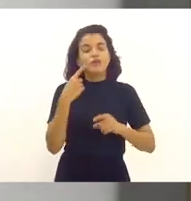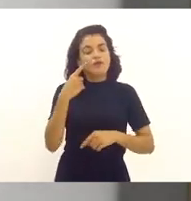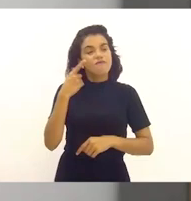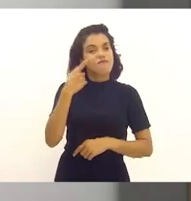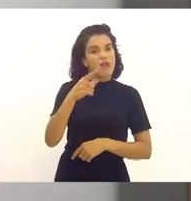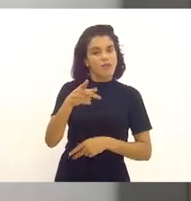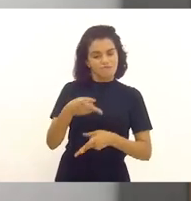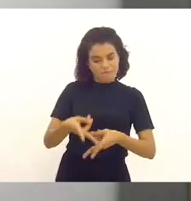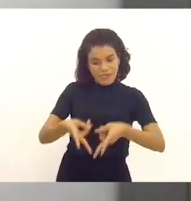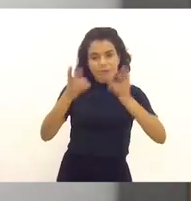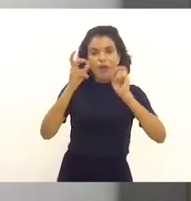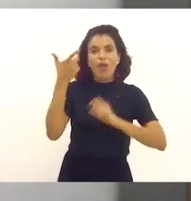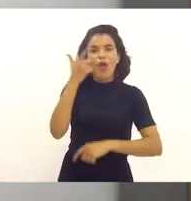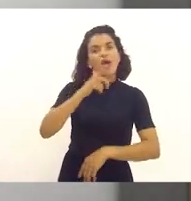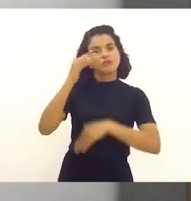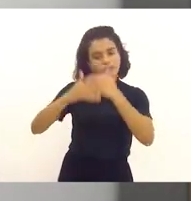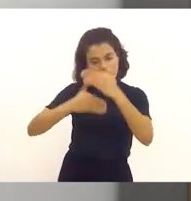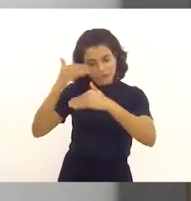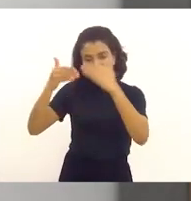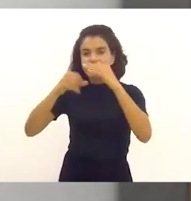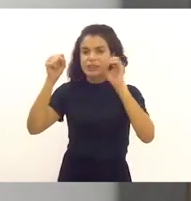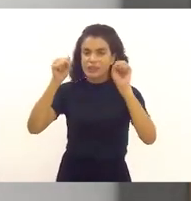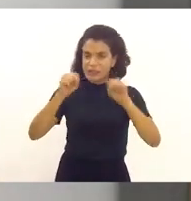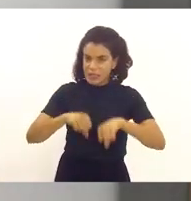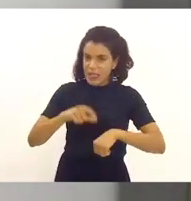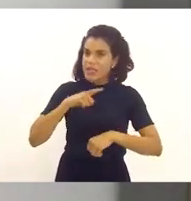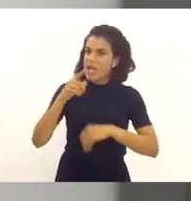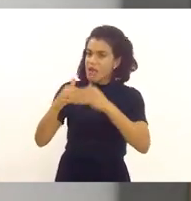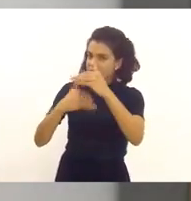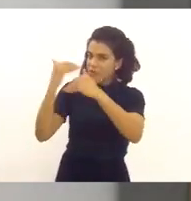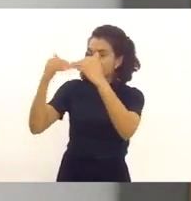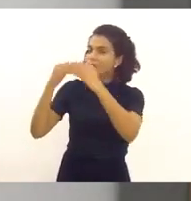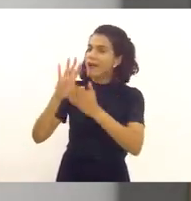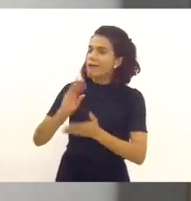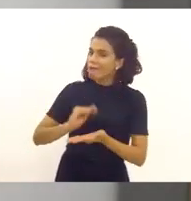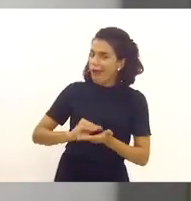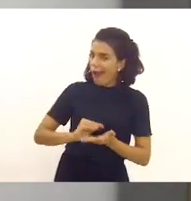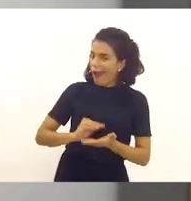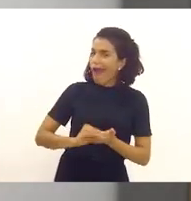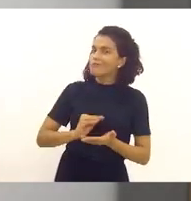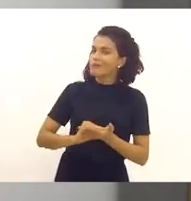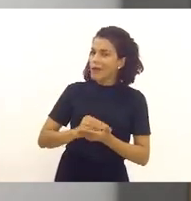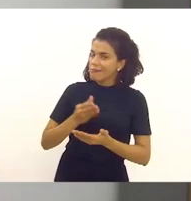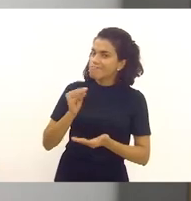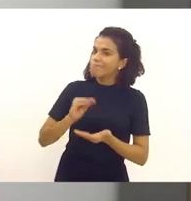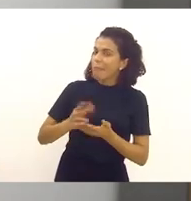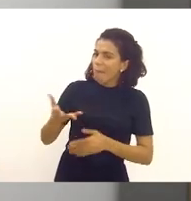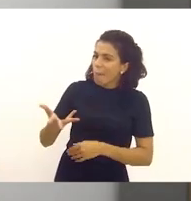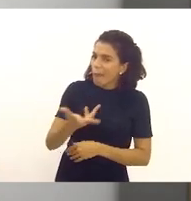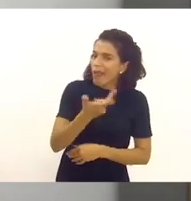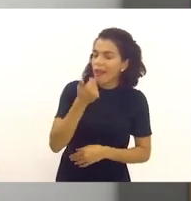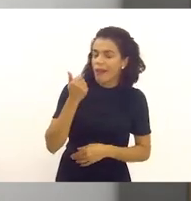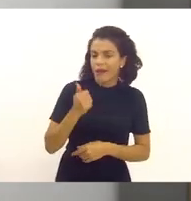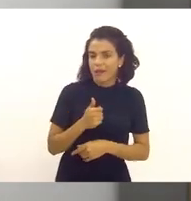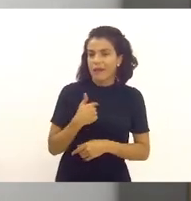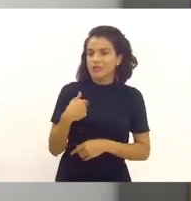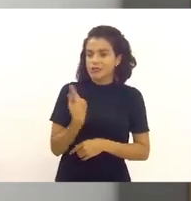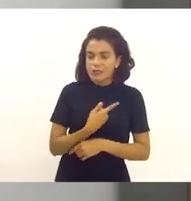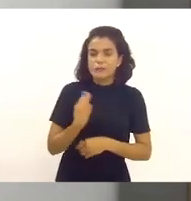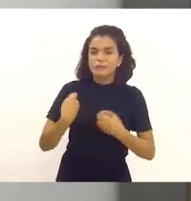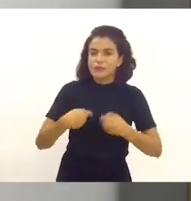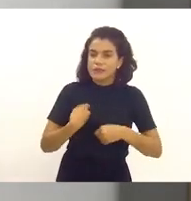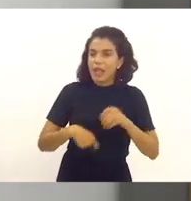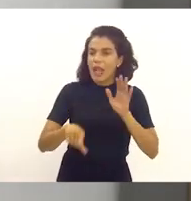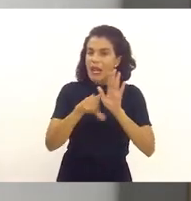que a gente conseguiu avançar muito sim a gente teve muito avanço Mas ainda tem muitas coisas para melhorar né a gente precisa que a